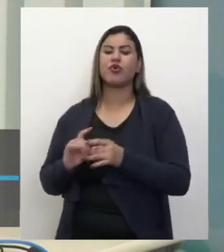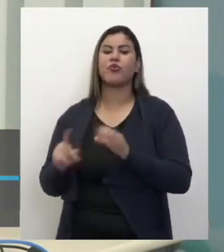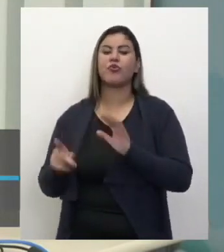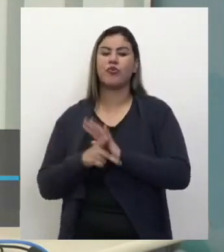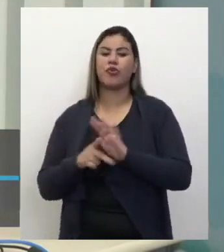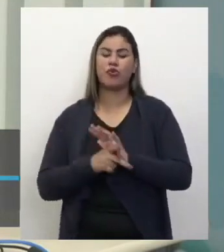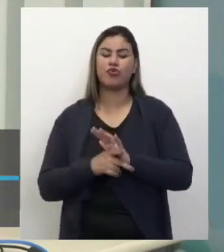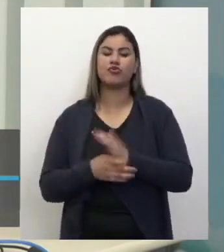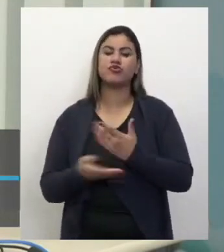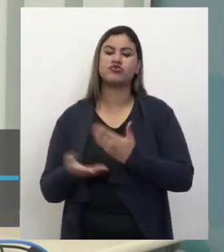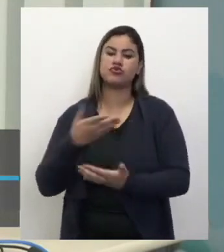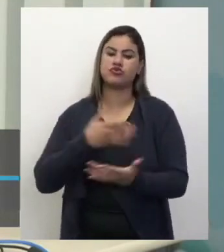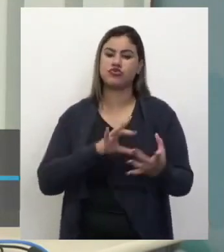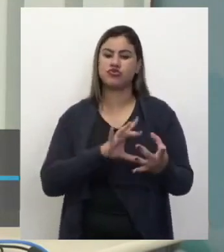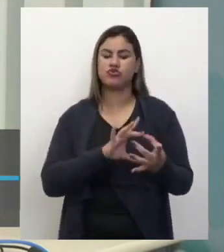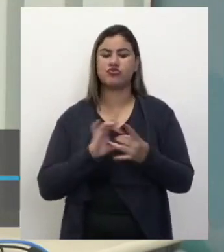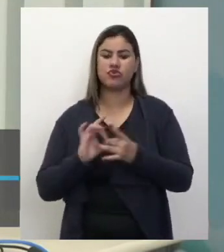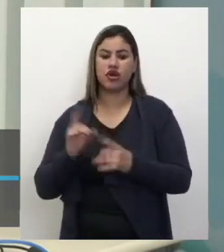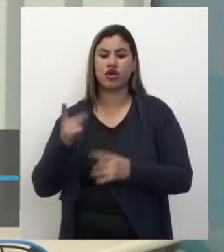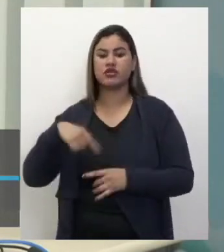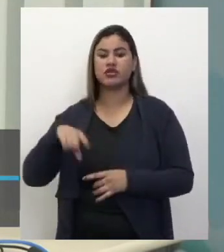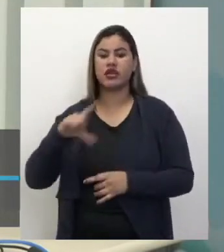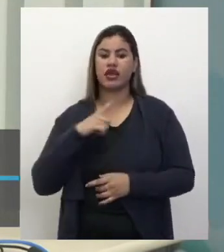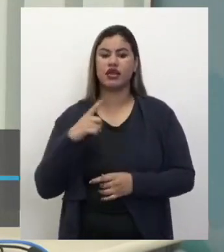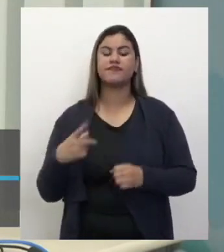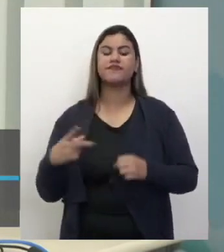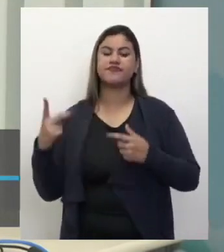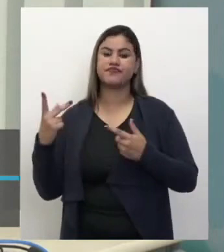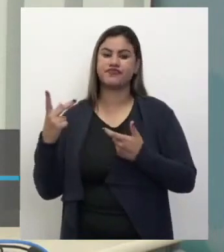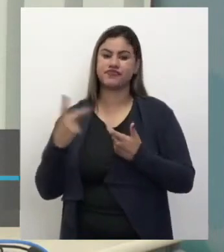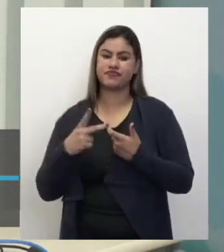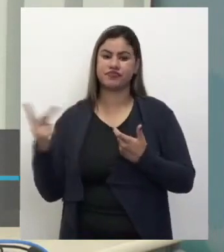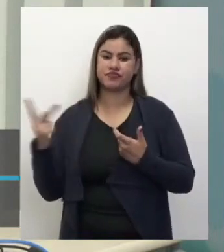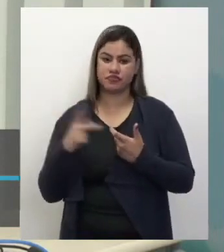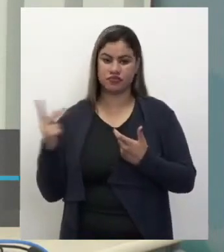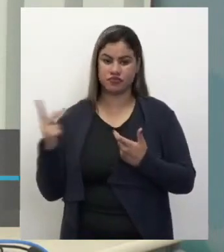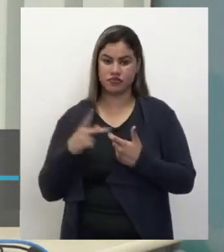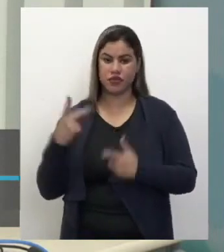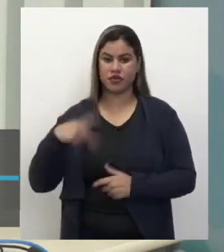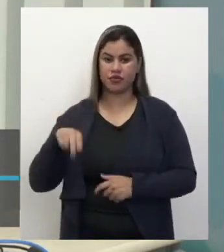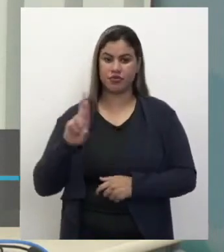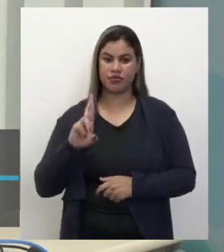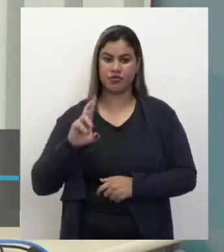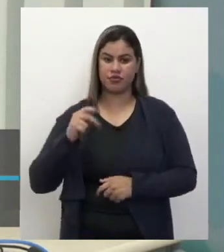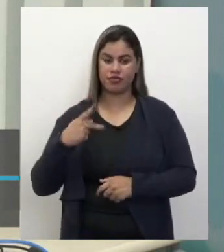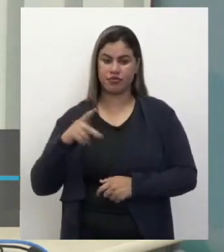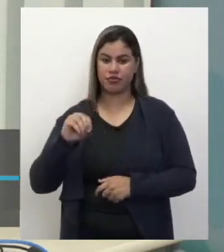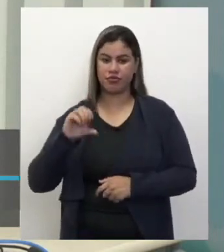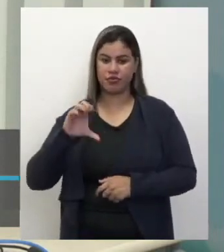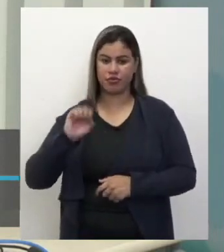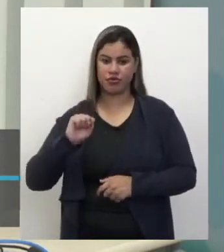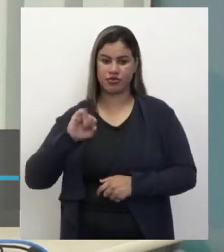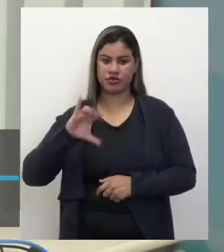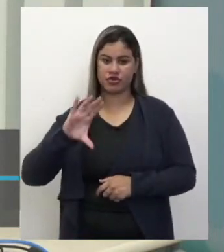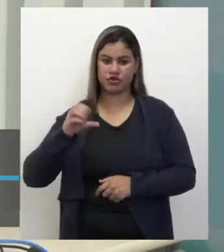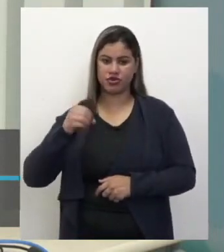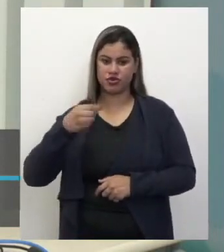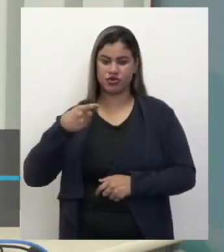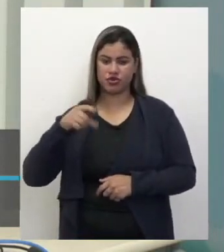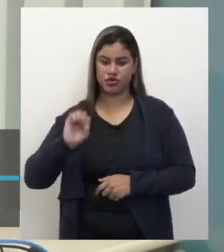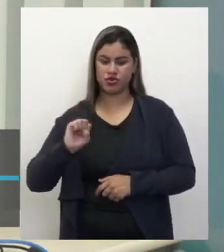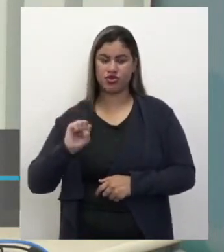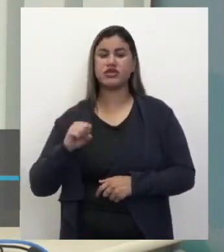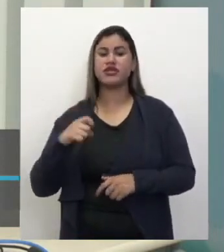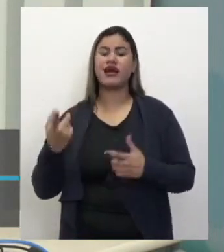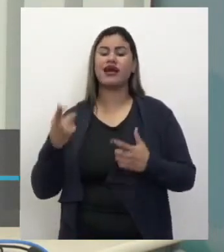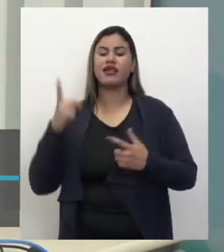articuladores, juntamente com os advérbios nós temos as preposições. Só que as preposições, ela entra numa classe um pouquinho mais complicadinha, então nós não